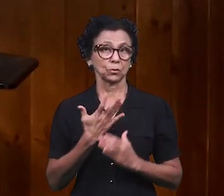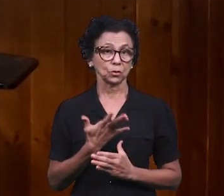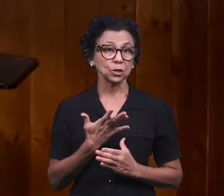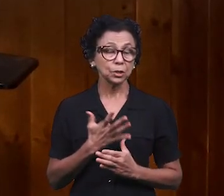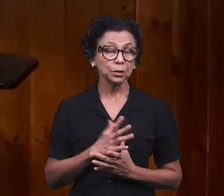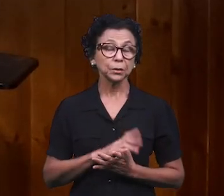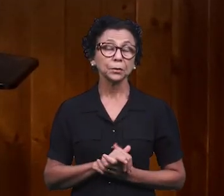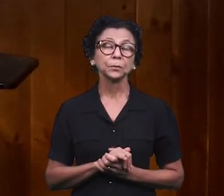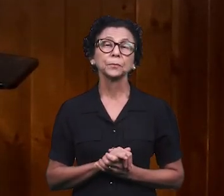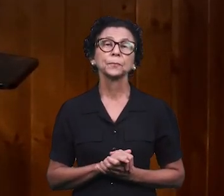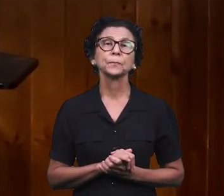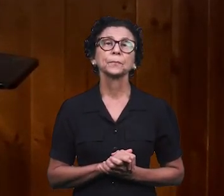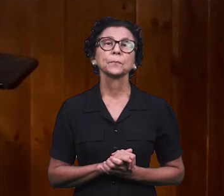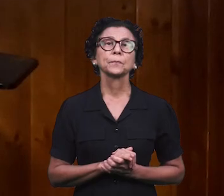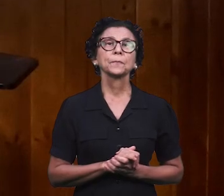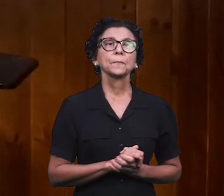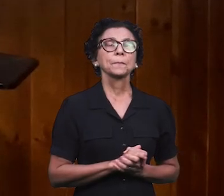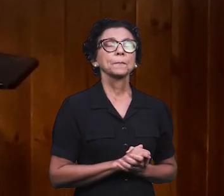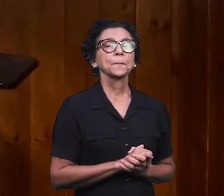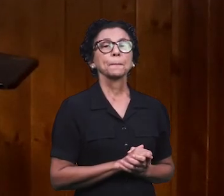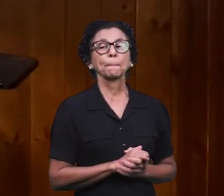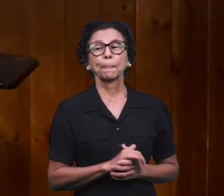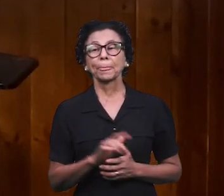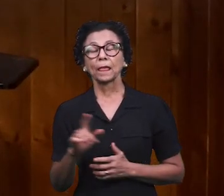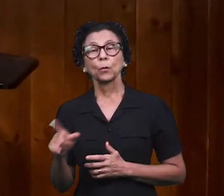tanto o templo foi